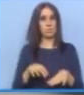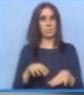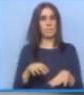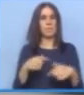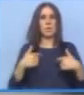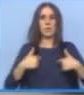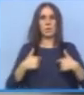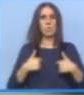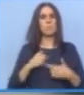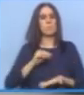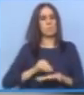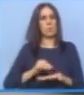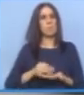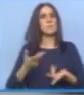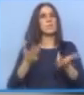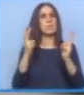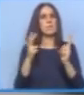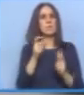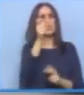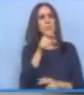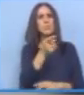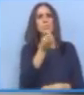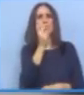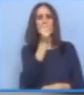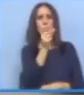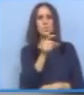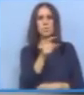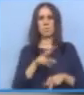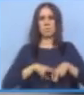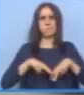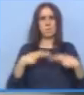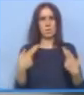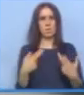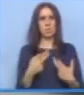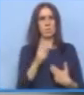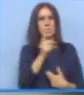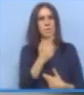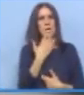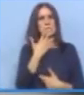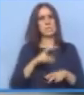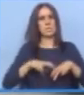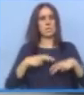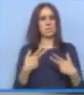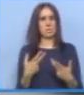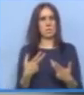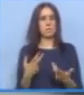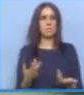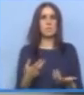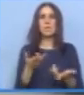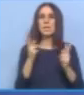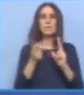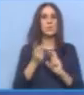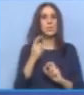eu sou pobre, mas livre. Não como tu. Tu és rico, tens que cuidar da tua riqueza. E, portanto, não és